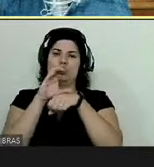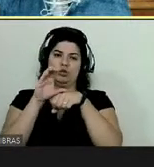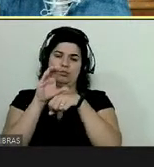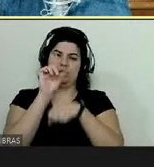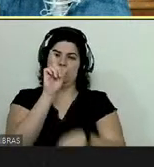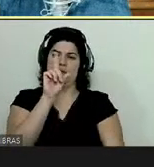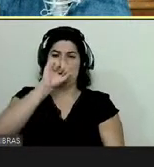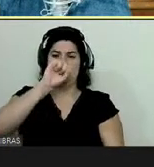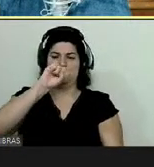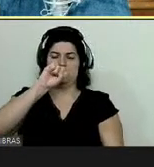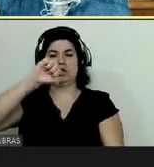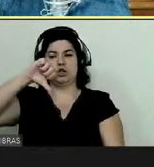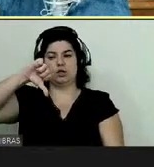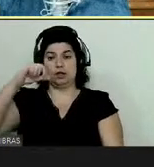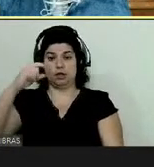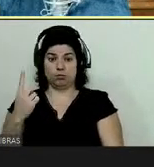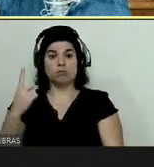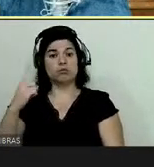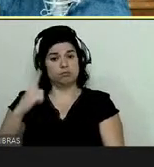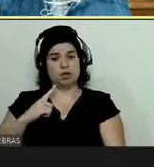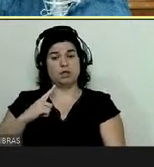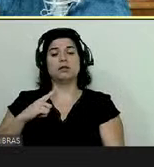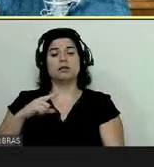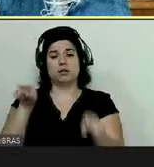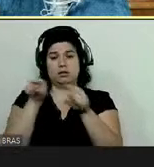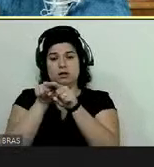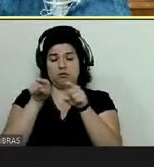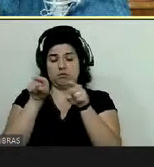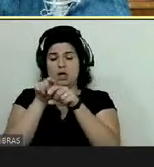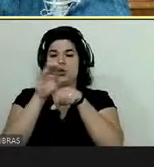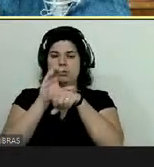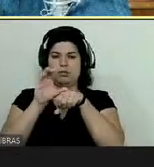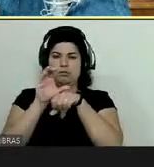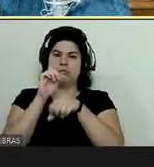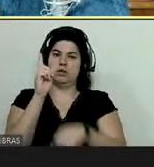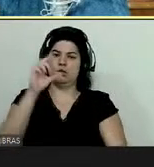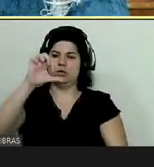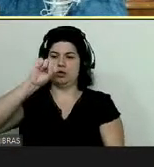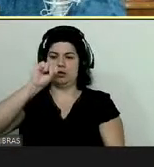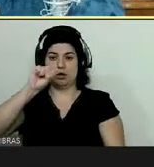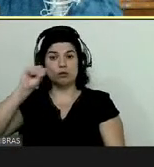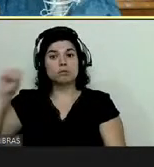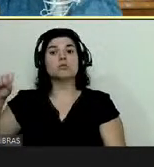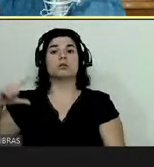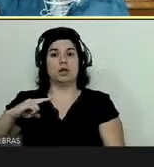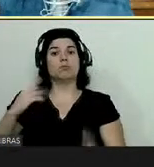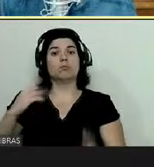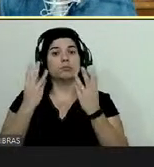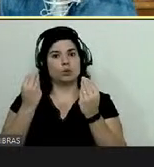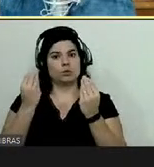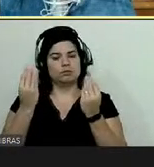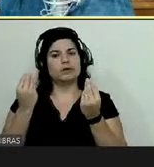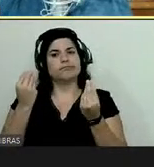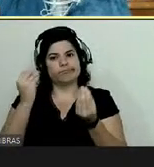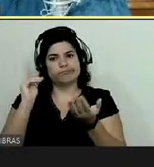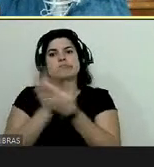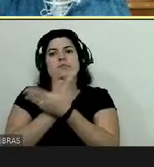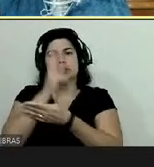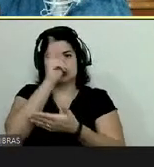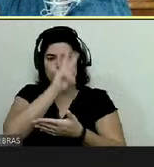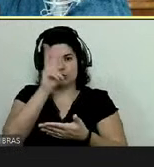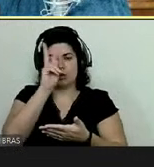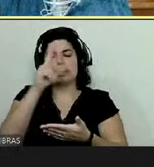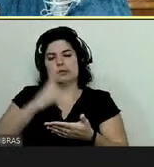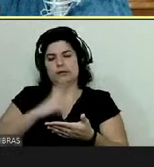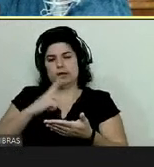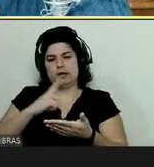da mesma forma que estão na nossa Constituição de 1988 muito embora muita história tem aí por baixo desse caminho não há dúvidas em